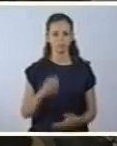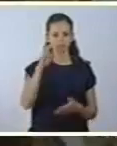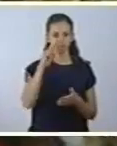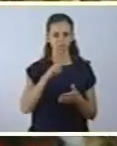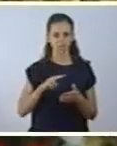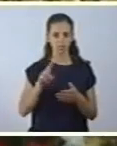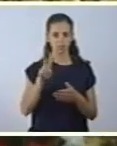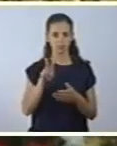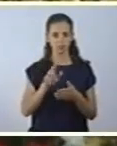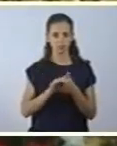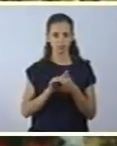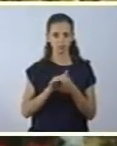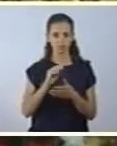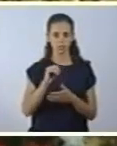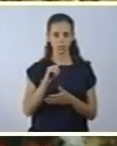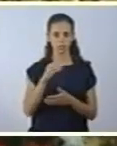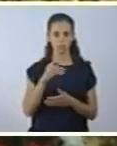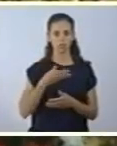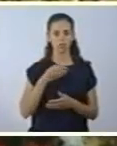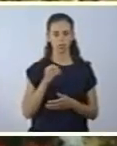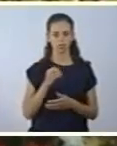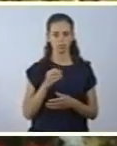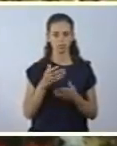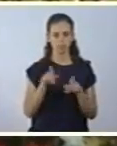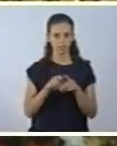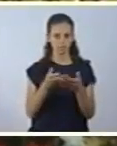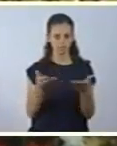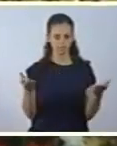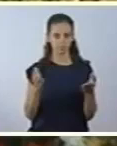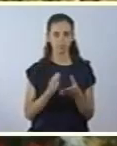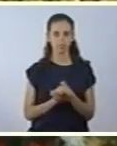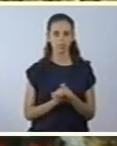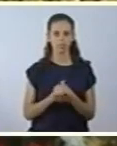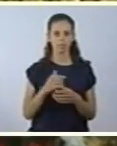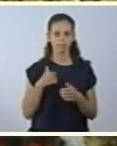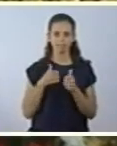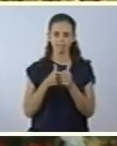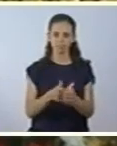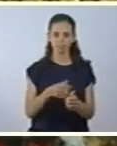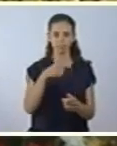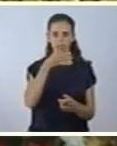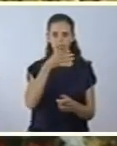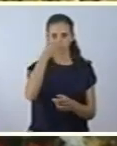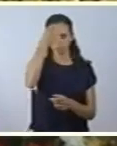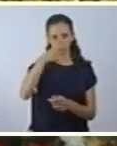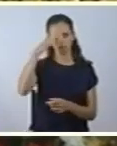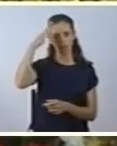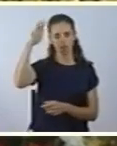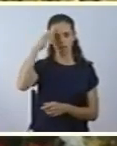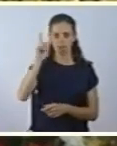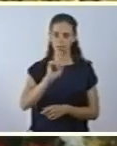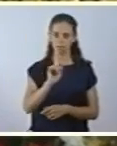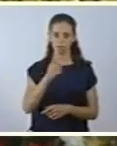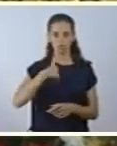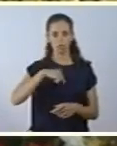Leitura da 2ª Epístola de São Pedro. Caríssimos, não foi seguindo fábulas ilusórias que